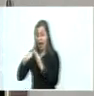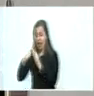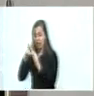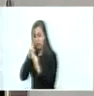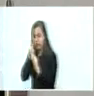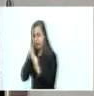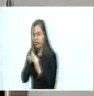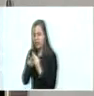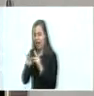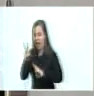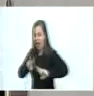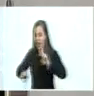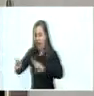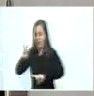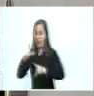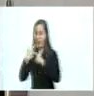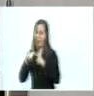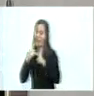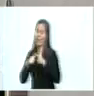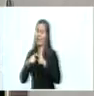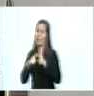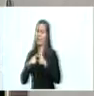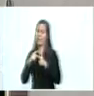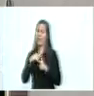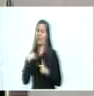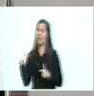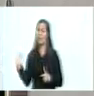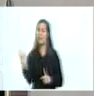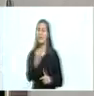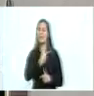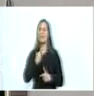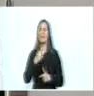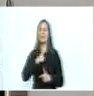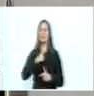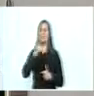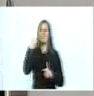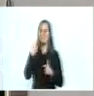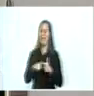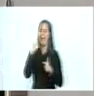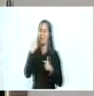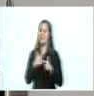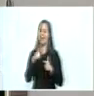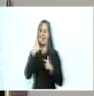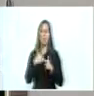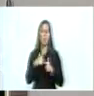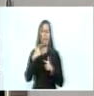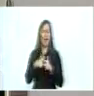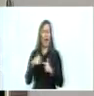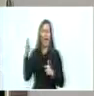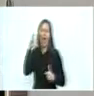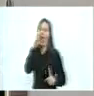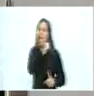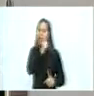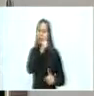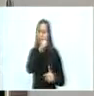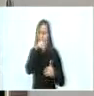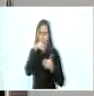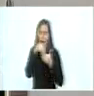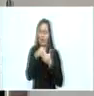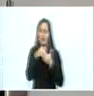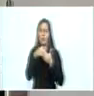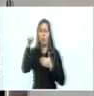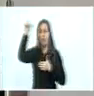e analisar o problema de lá, nós iríamos ter um problema, não posso falar quando, mas em breve, muito pior do que teve